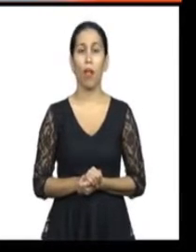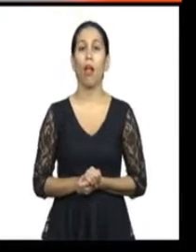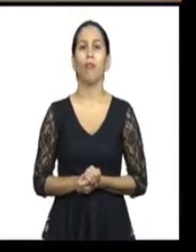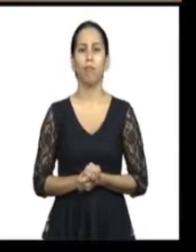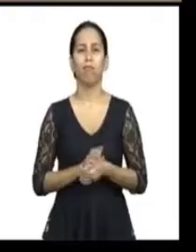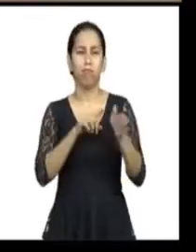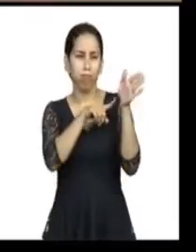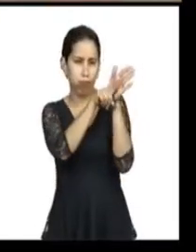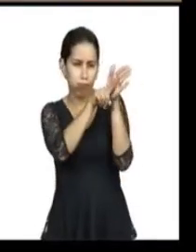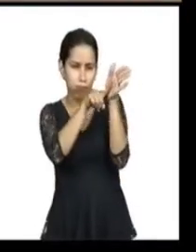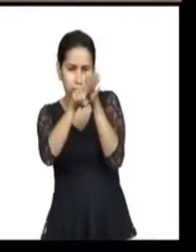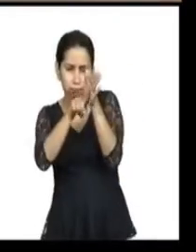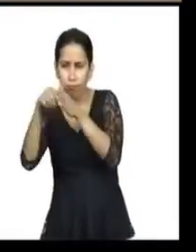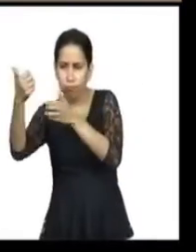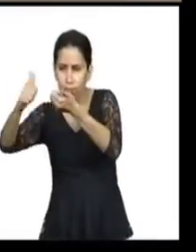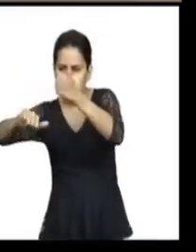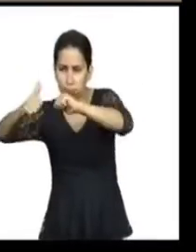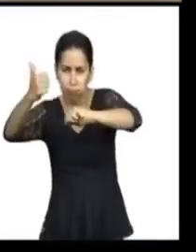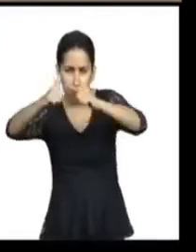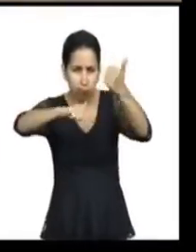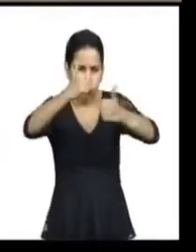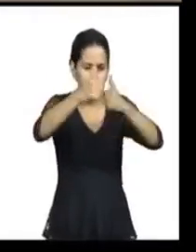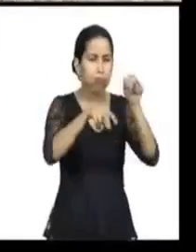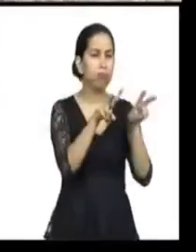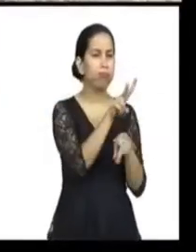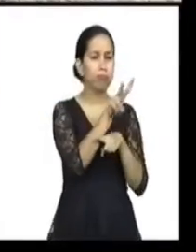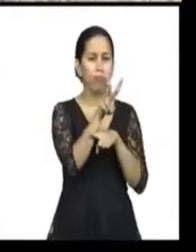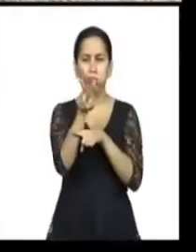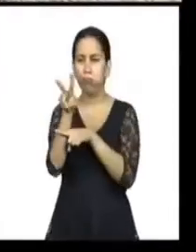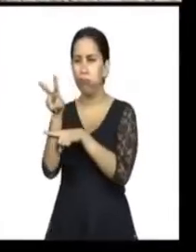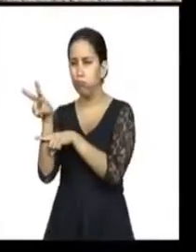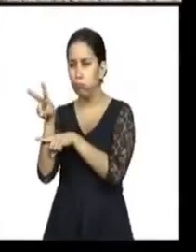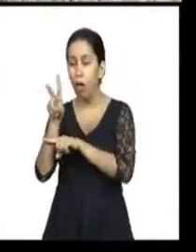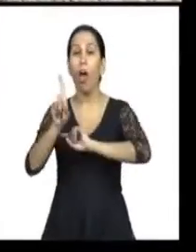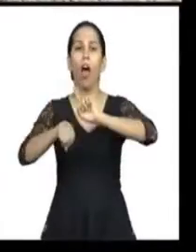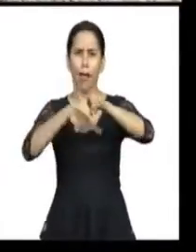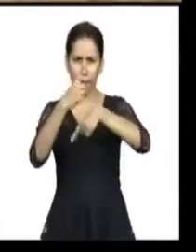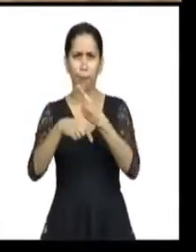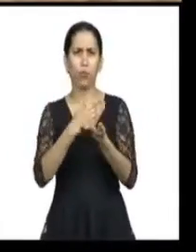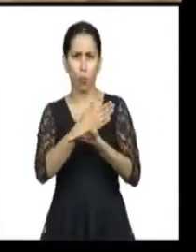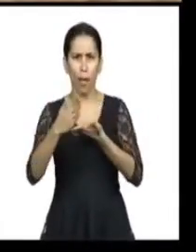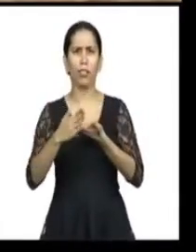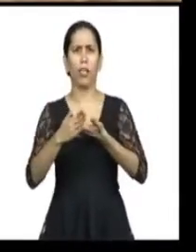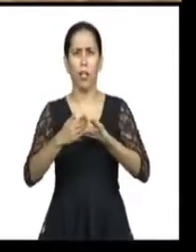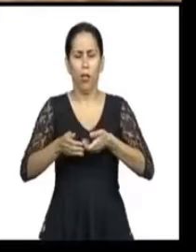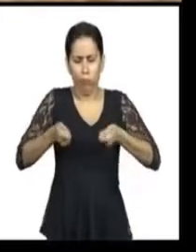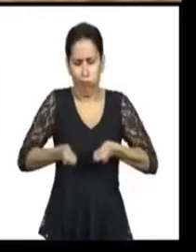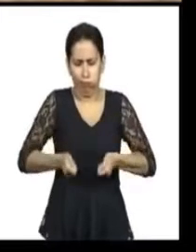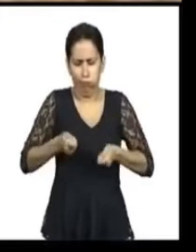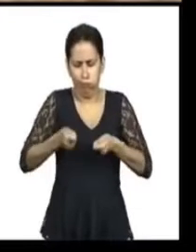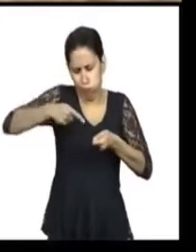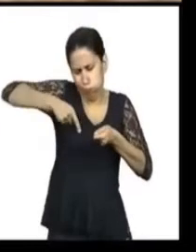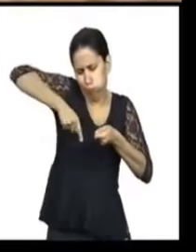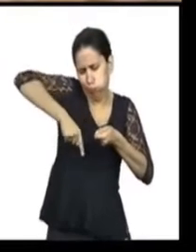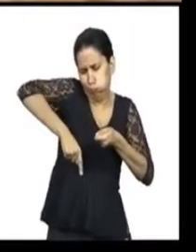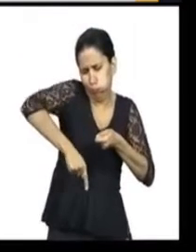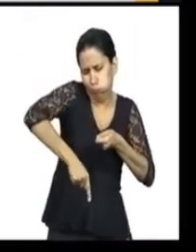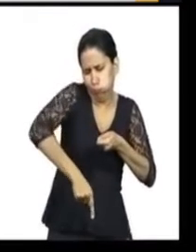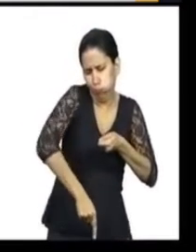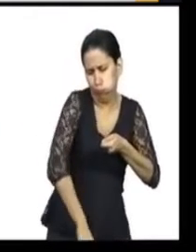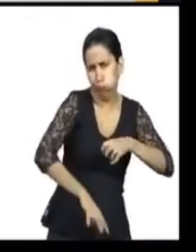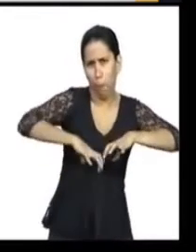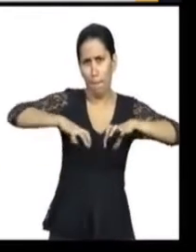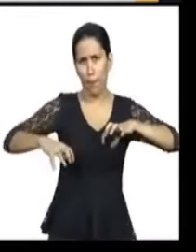Após a inspeção cuidadosa do local do desmonte, começa a perfuração da rocha para a colocação dos explosivos.